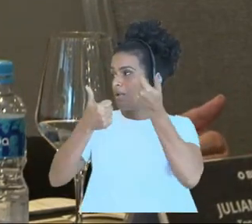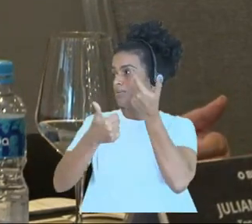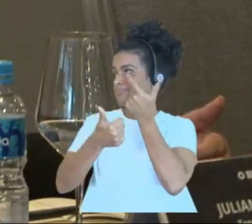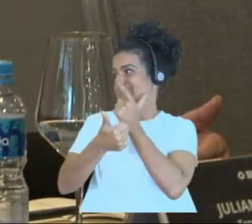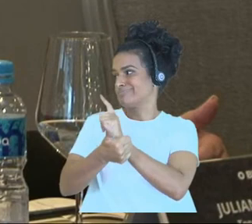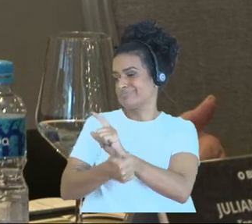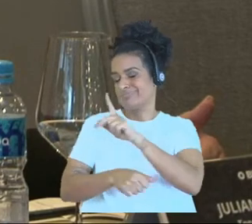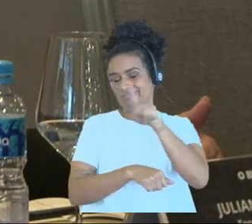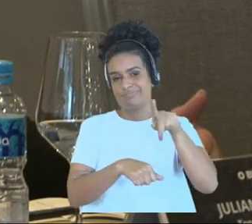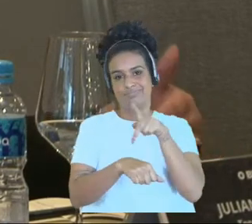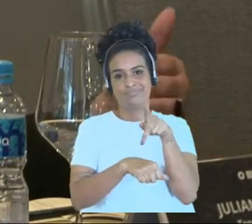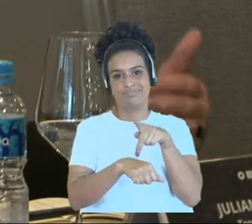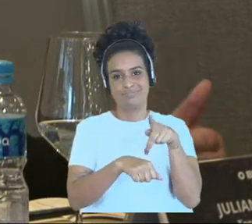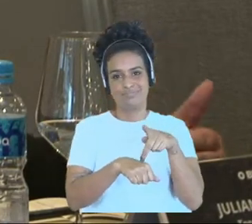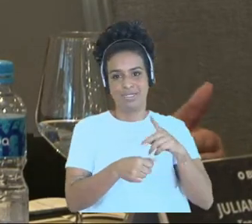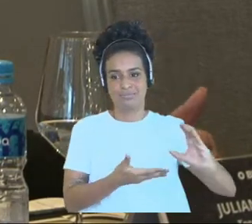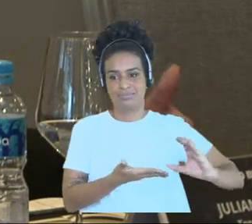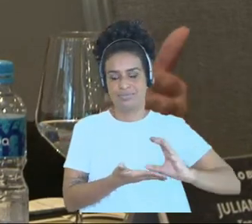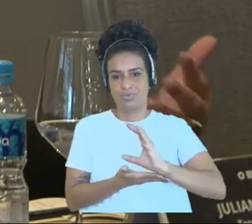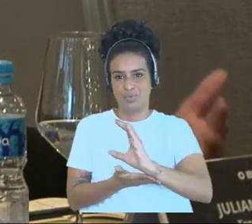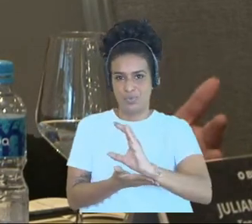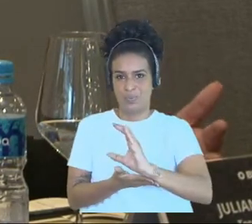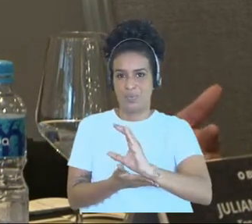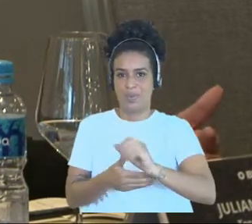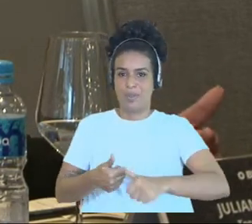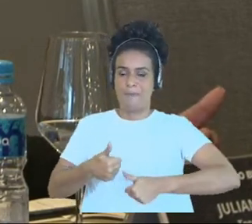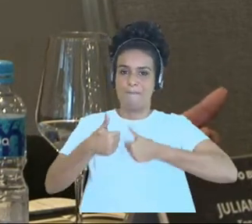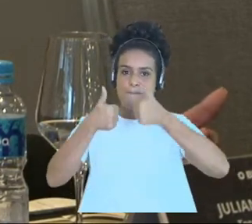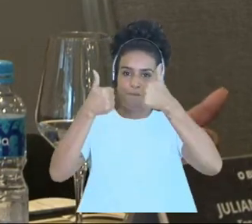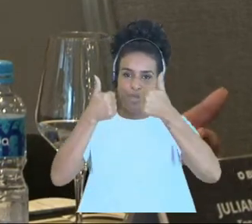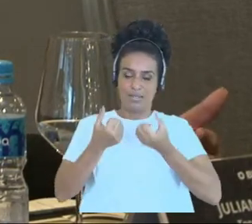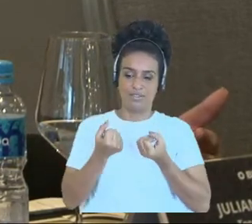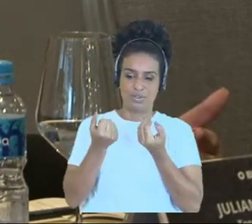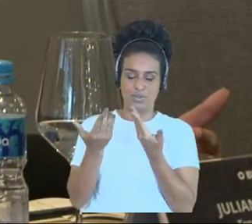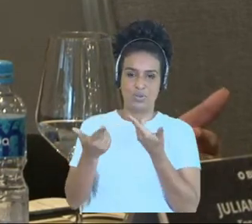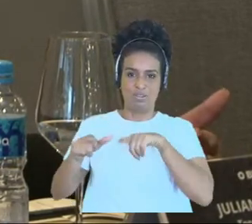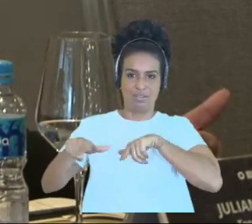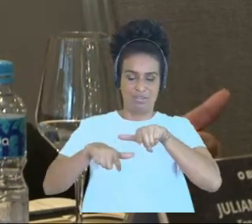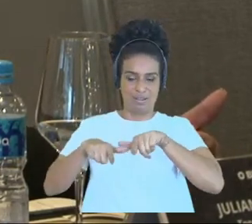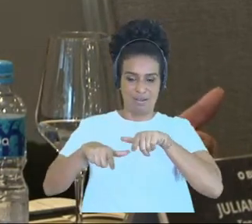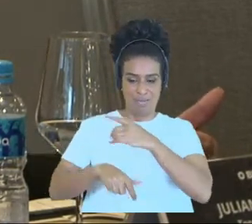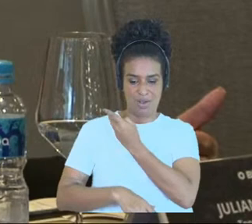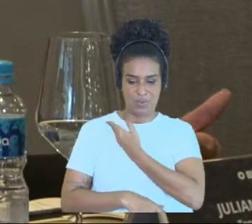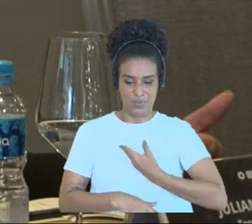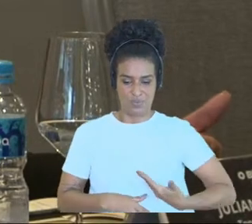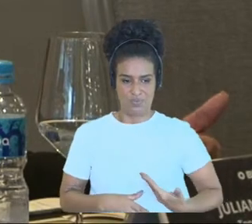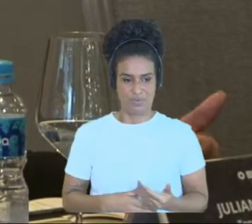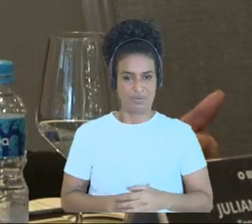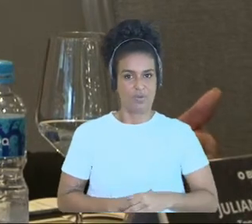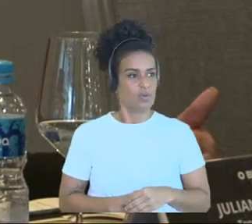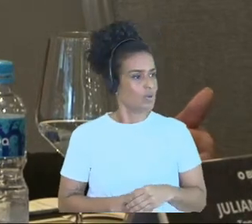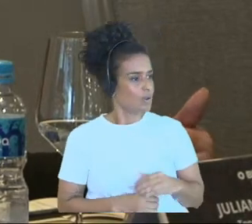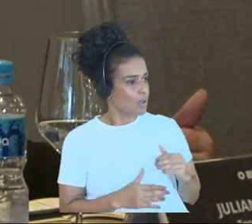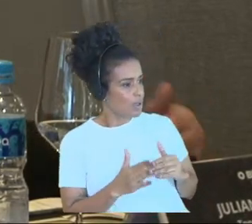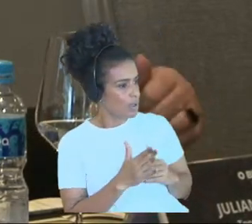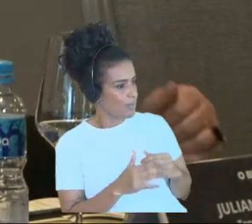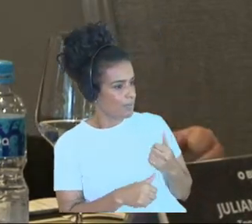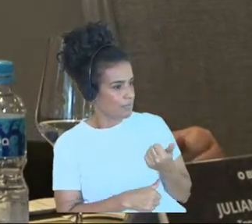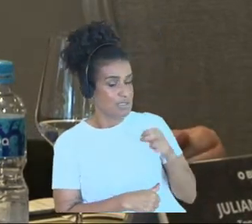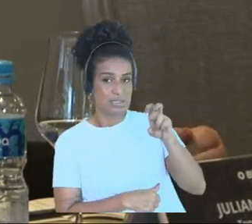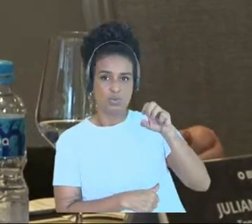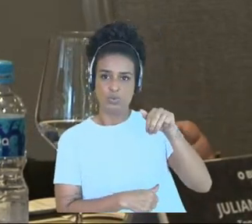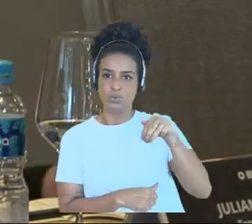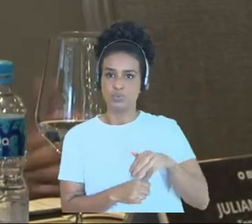principalmente num país em que os recursos são tão escassos, melhor vai ser a entrega dos serviços públicos para a sociedade. Eu tenho mais quantos minutos? mais 5,